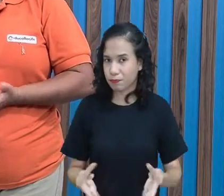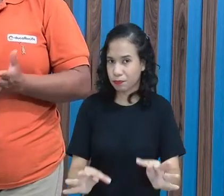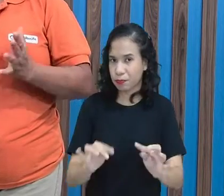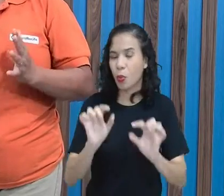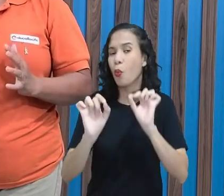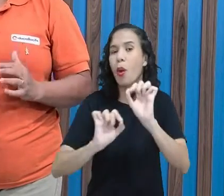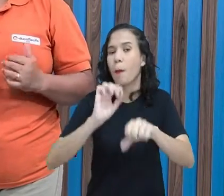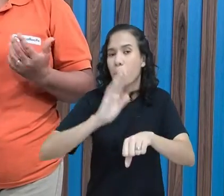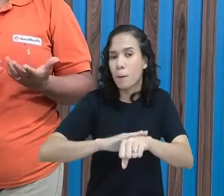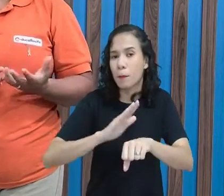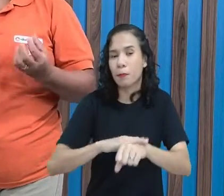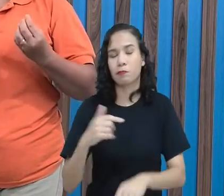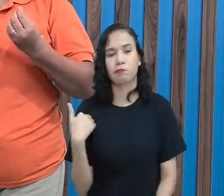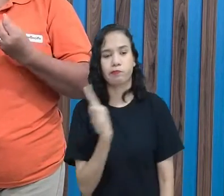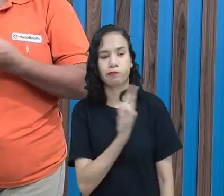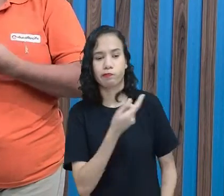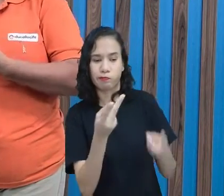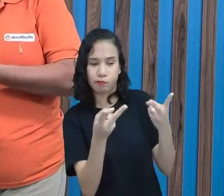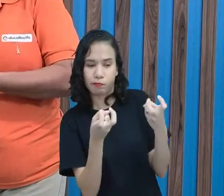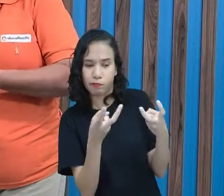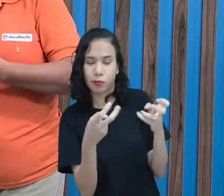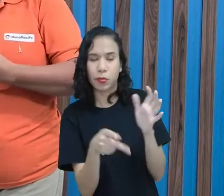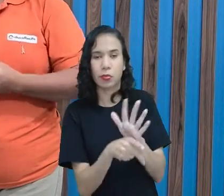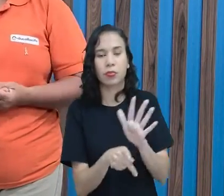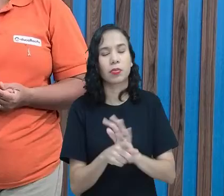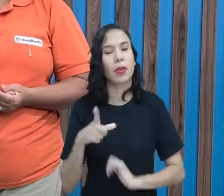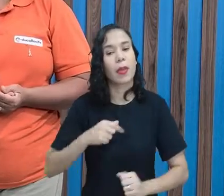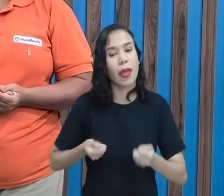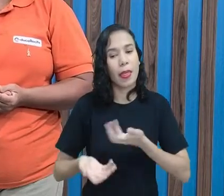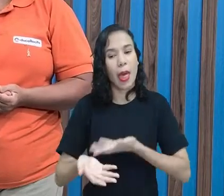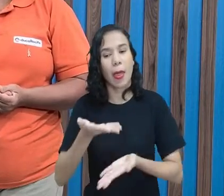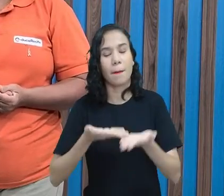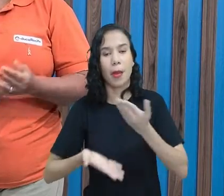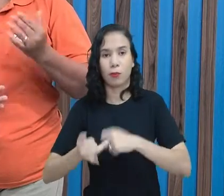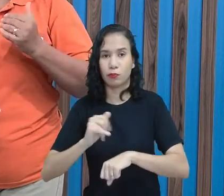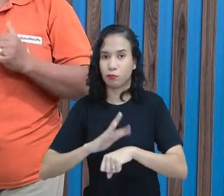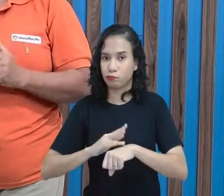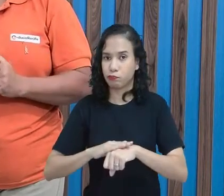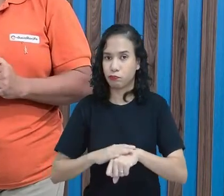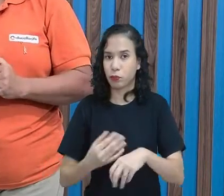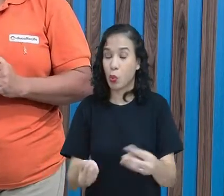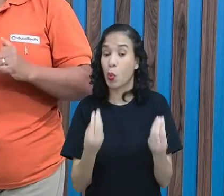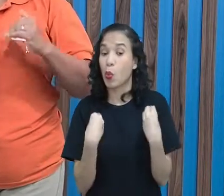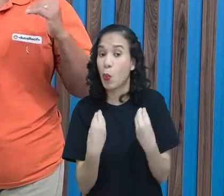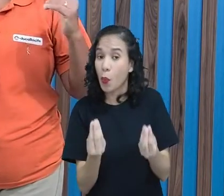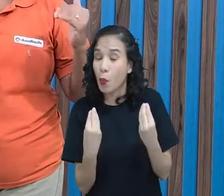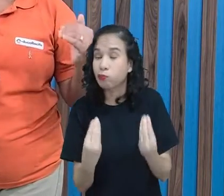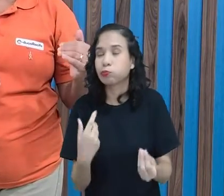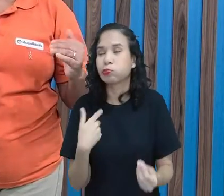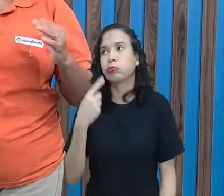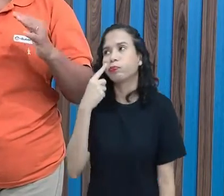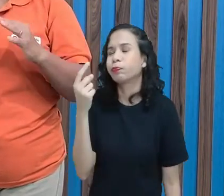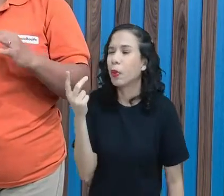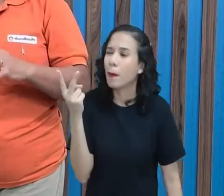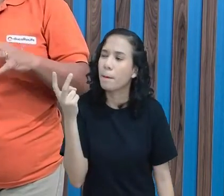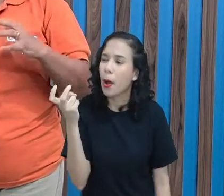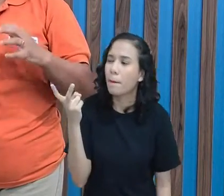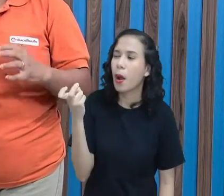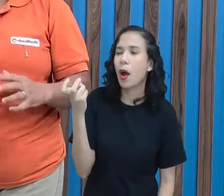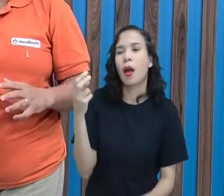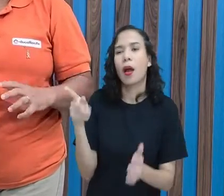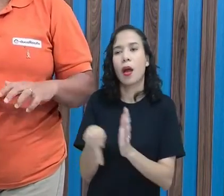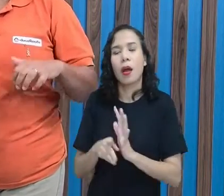momento a gente percebe eles na prevenção do tratamento das doenças? De que forma eu percebo os